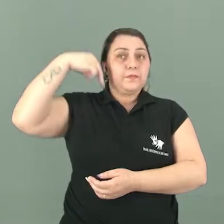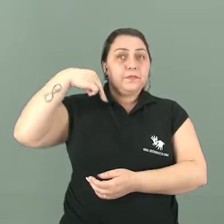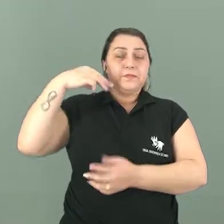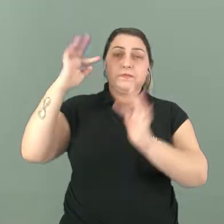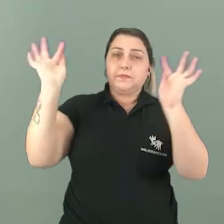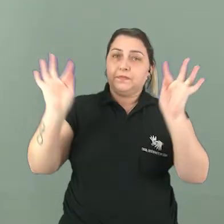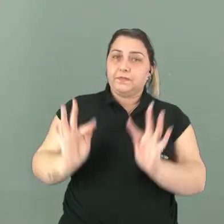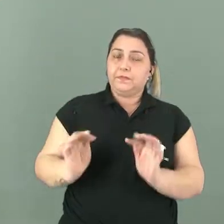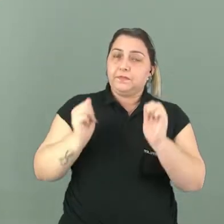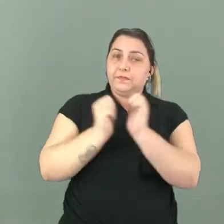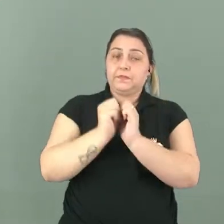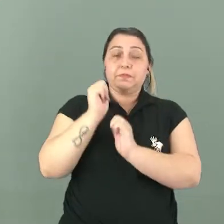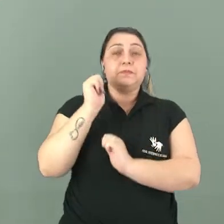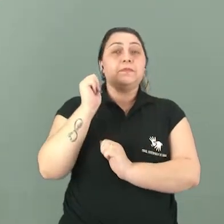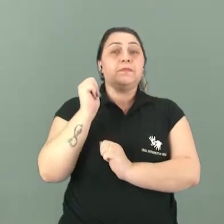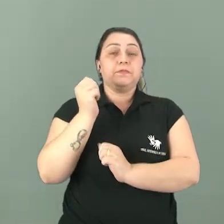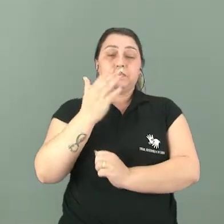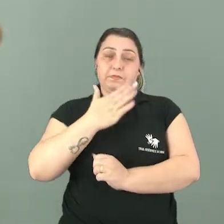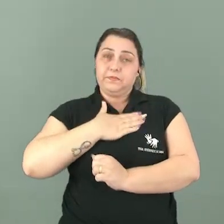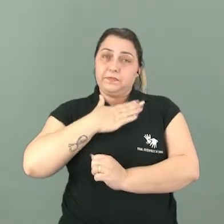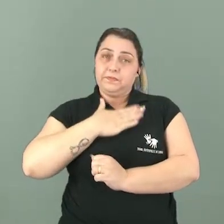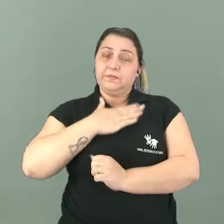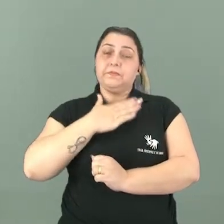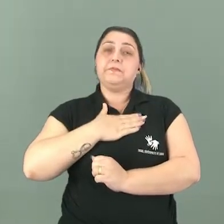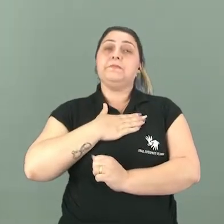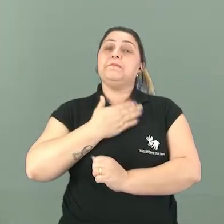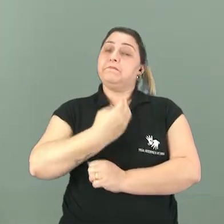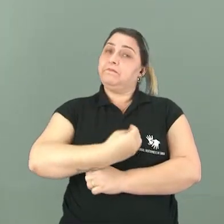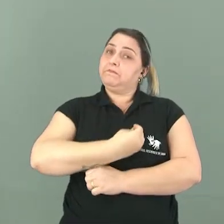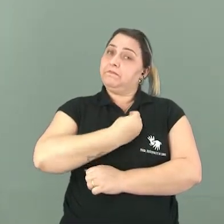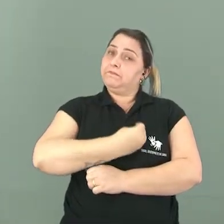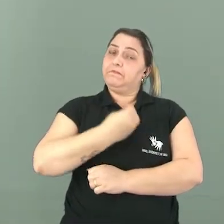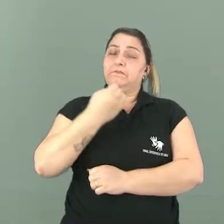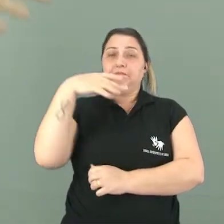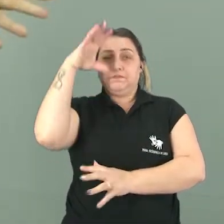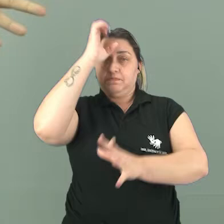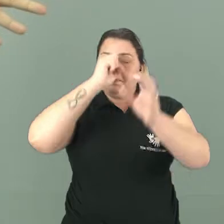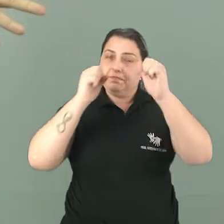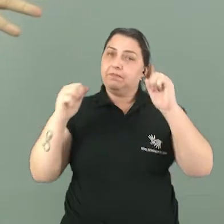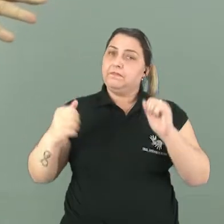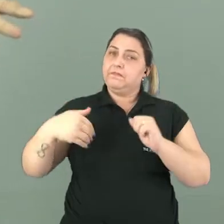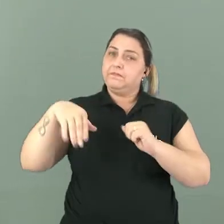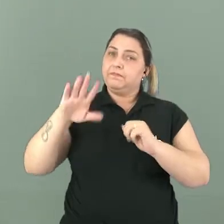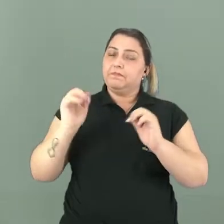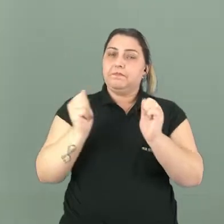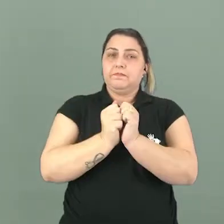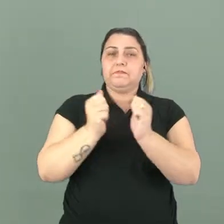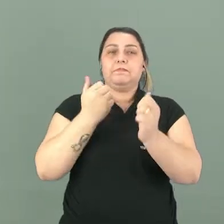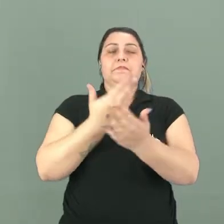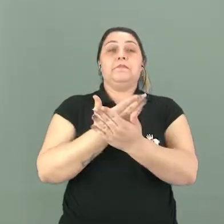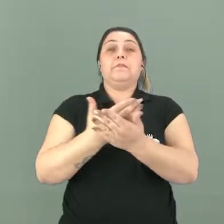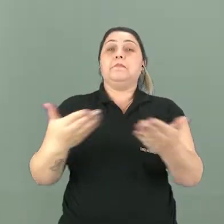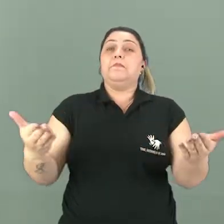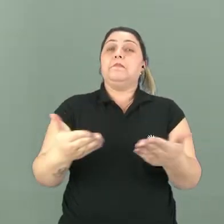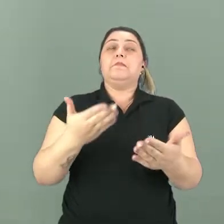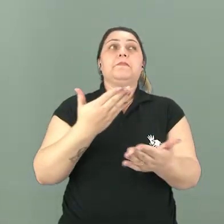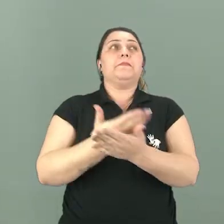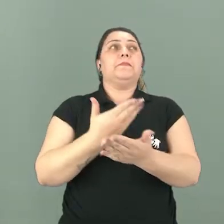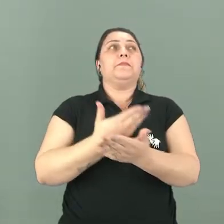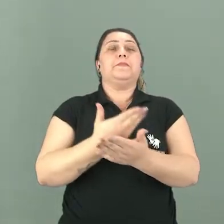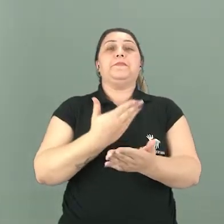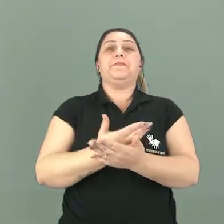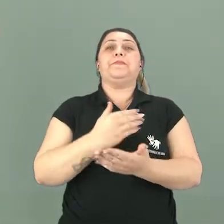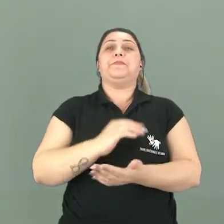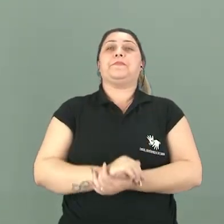ter você aqui comigo. Então participa bastante e vamos aprender mais juntos nessa aula. Hoje nós vamos estudar